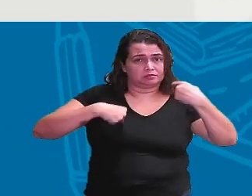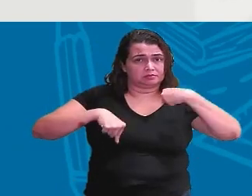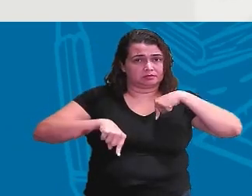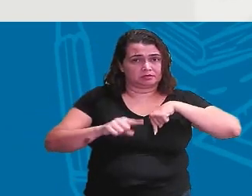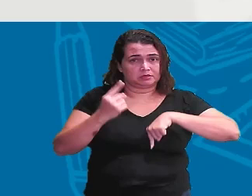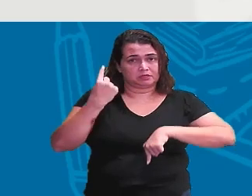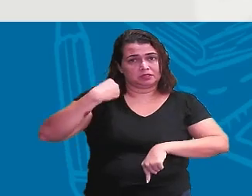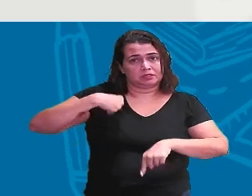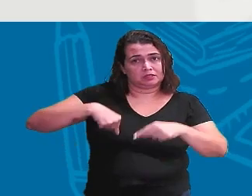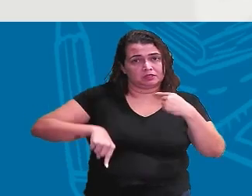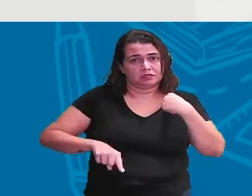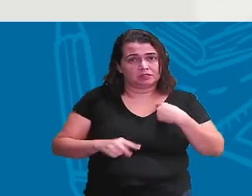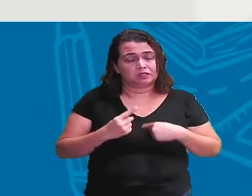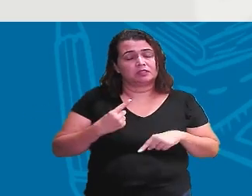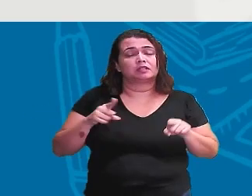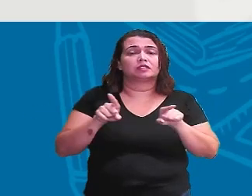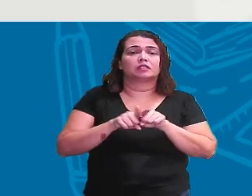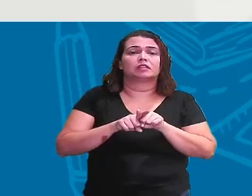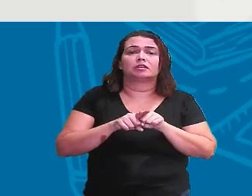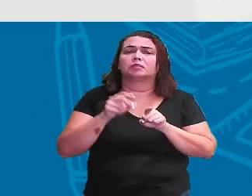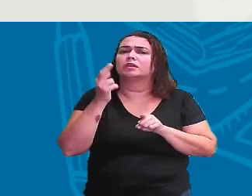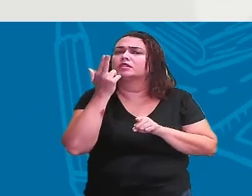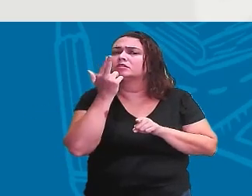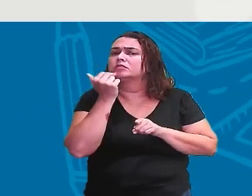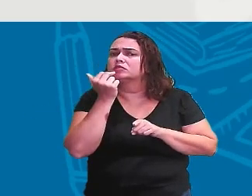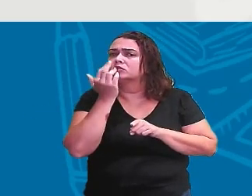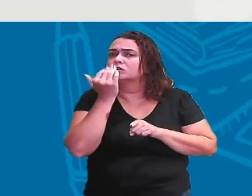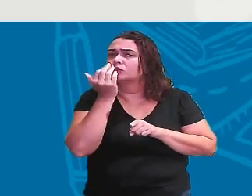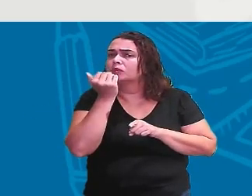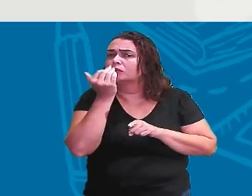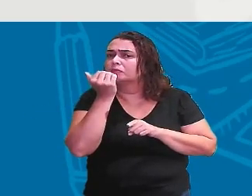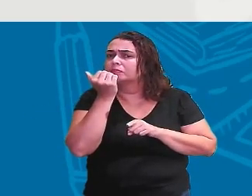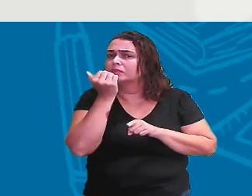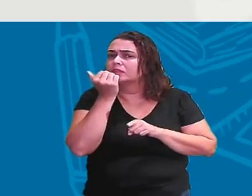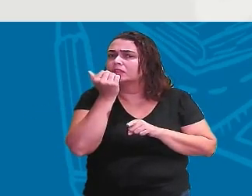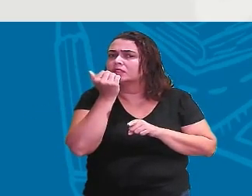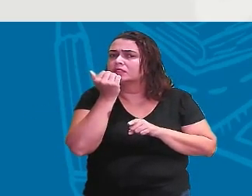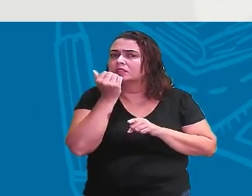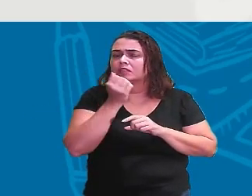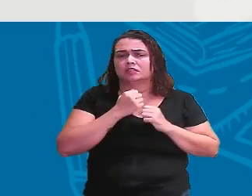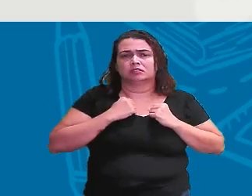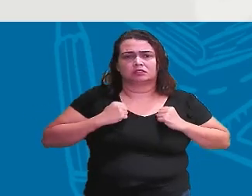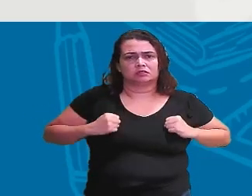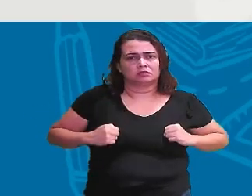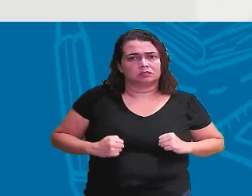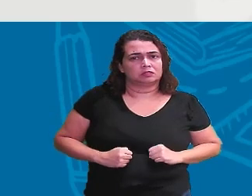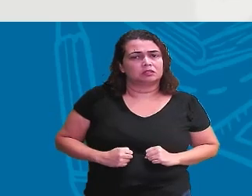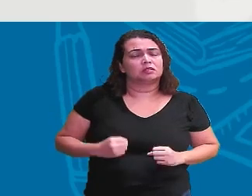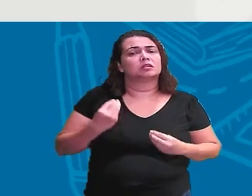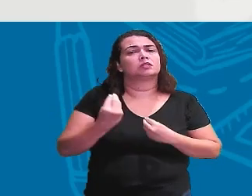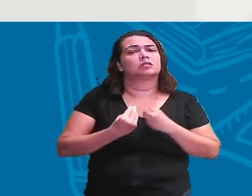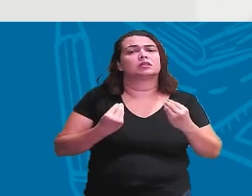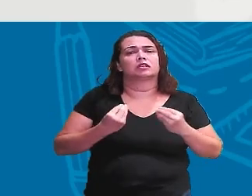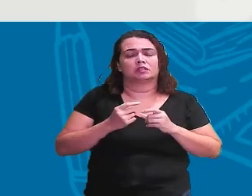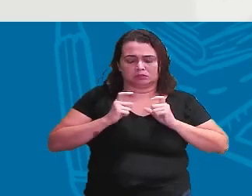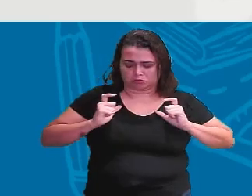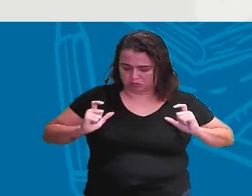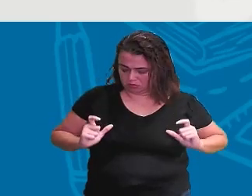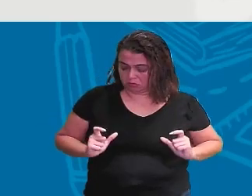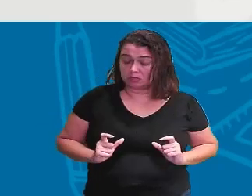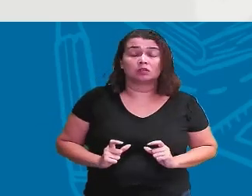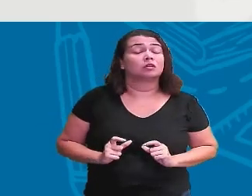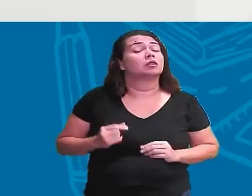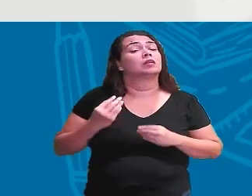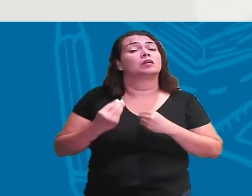relação com a nutrição do nosso organismo, A gente vai ver como é fundamental para a nutrição do nosso organismo